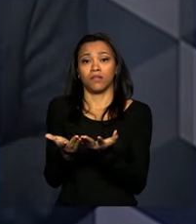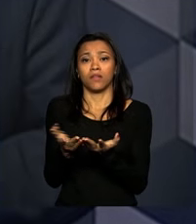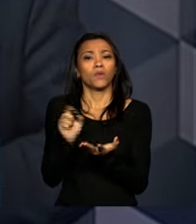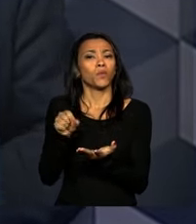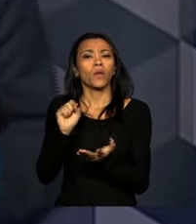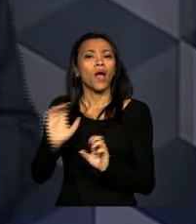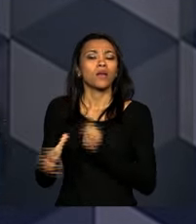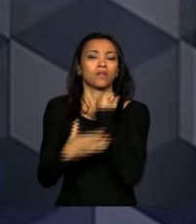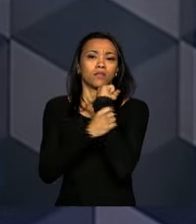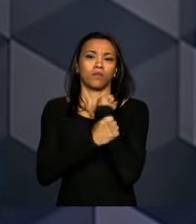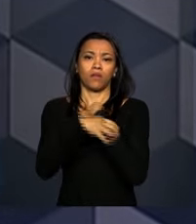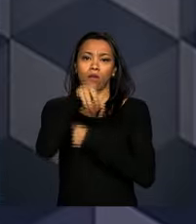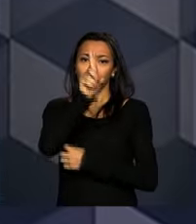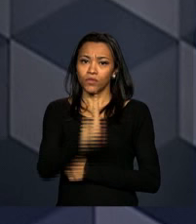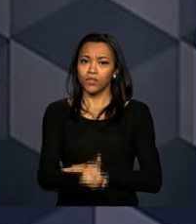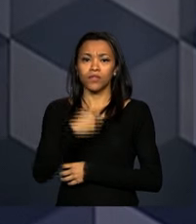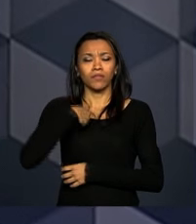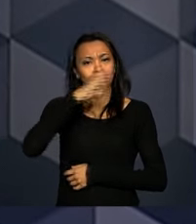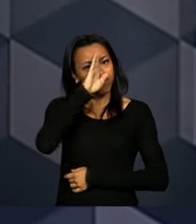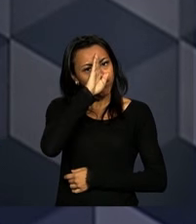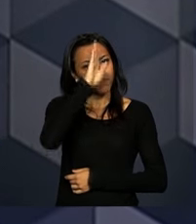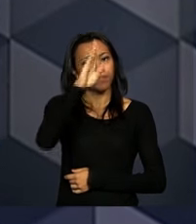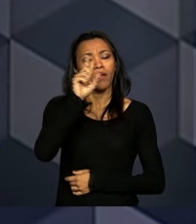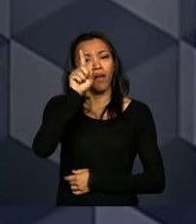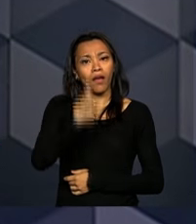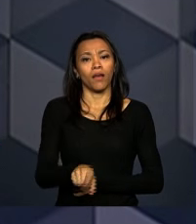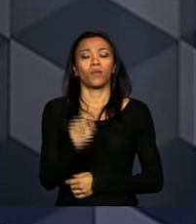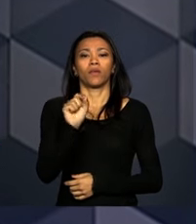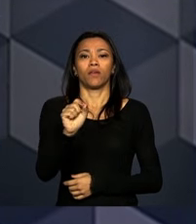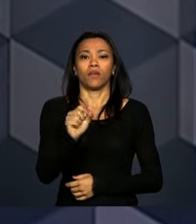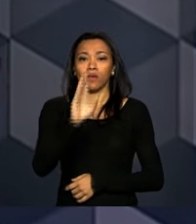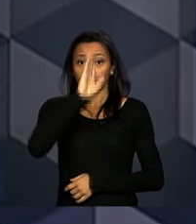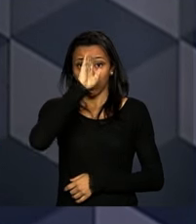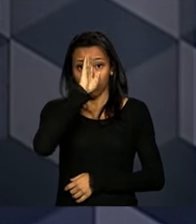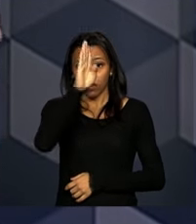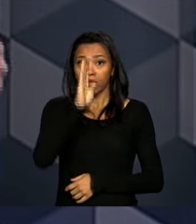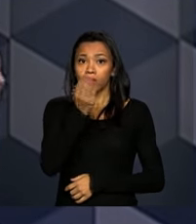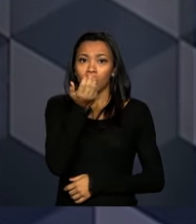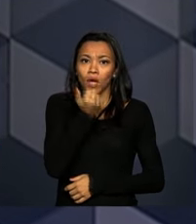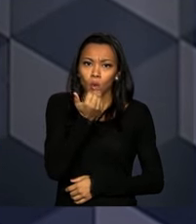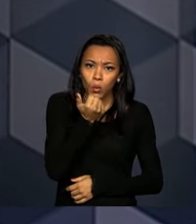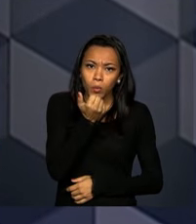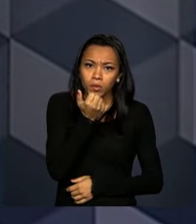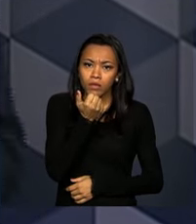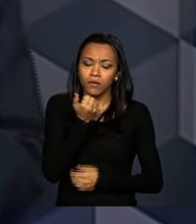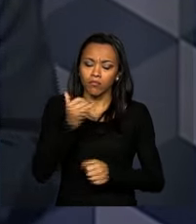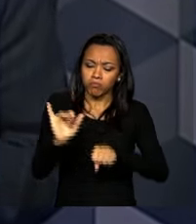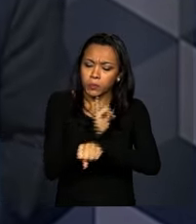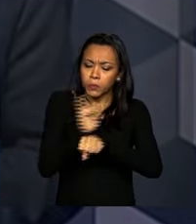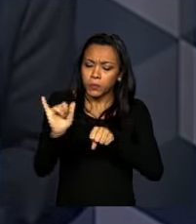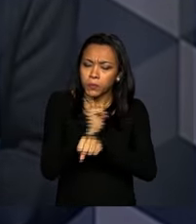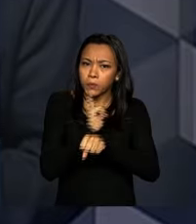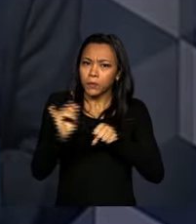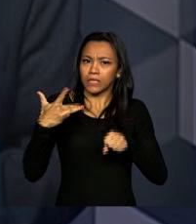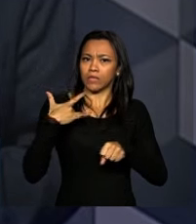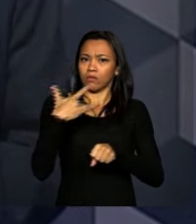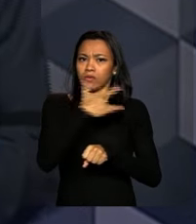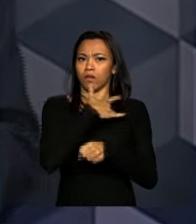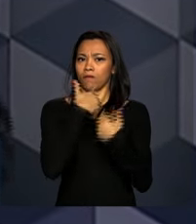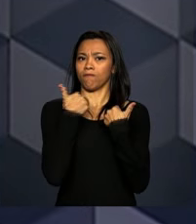um direito fundamental, que é o direito à alimentação adequada,